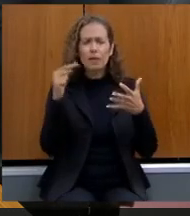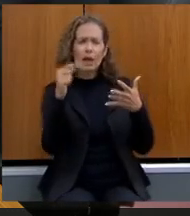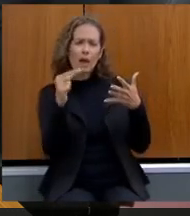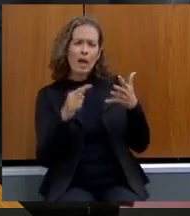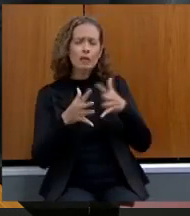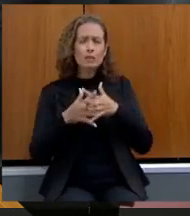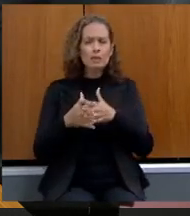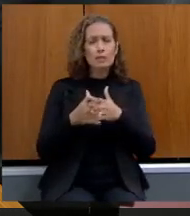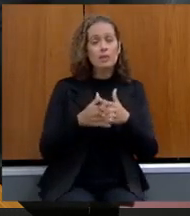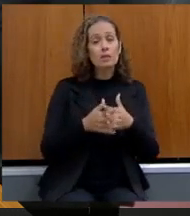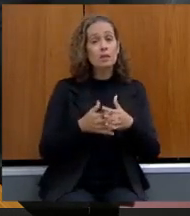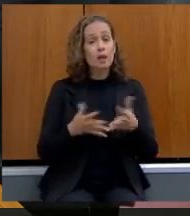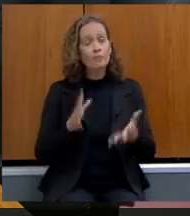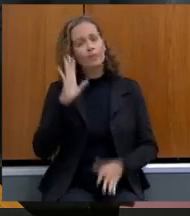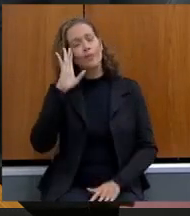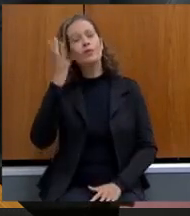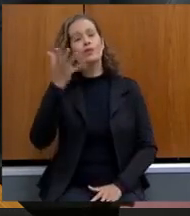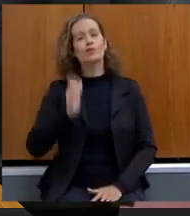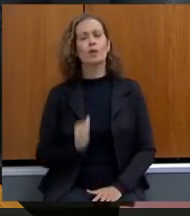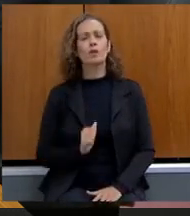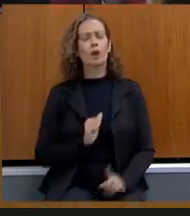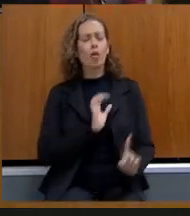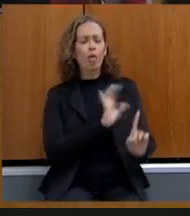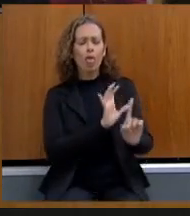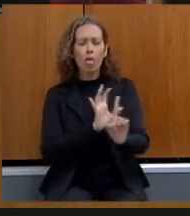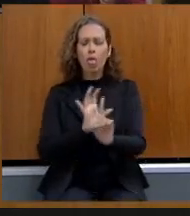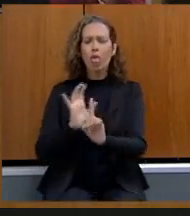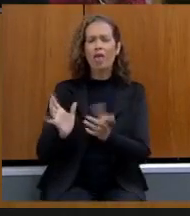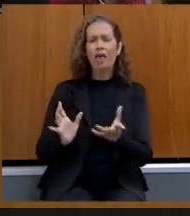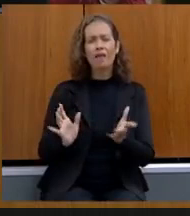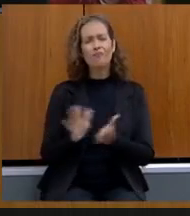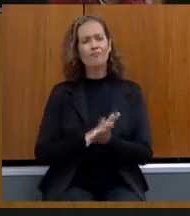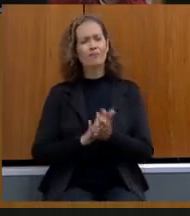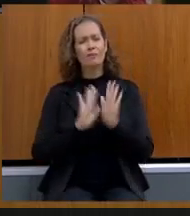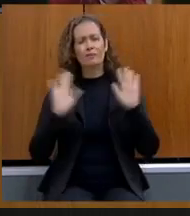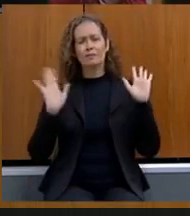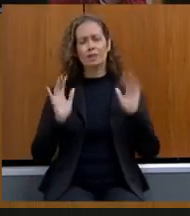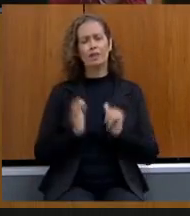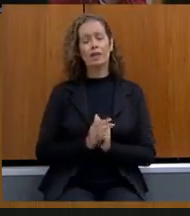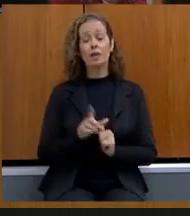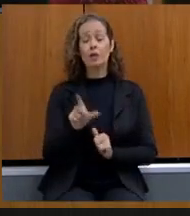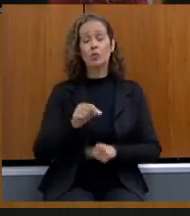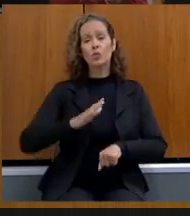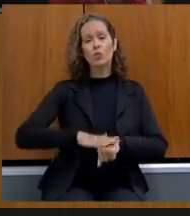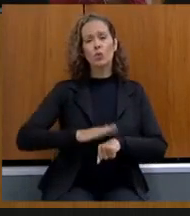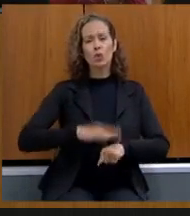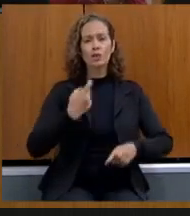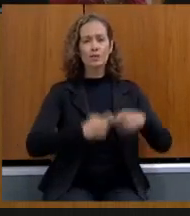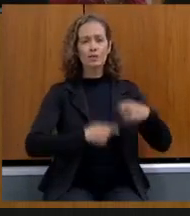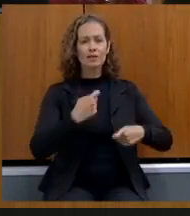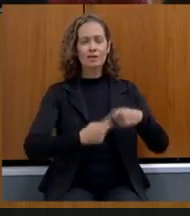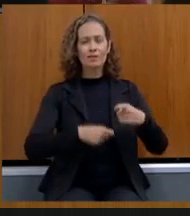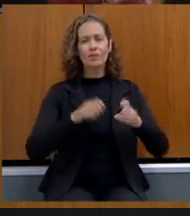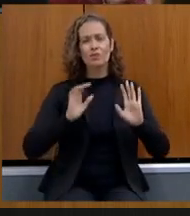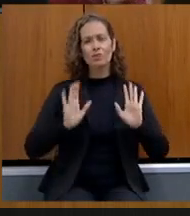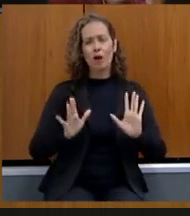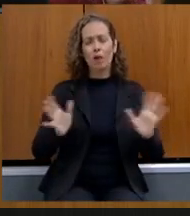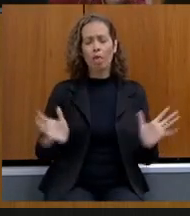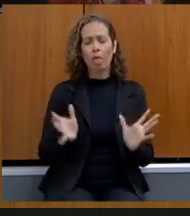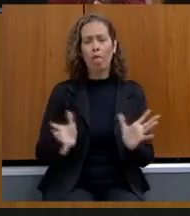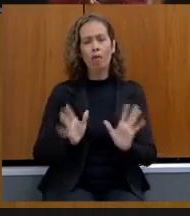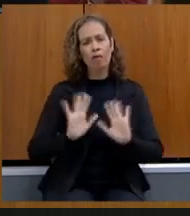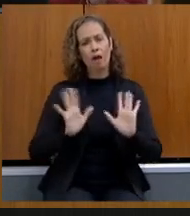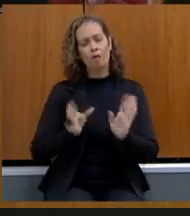porque ninguém influencia ninguém a sua orientação sexual porque não é opção é